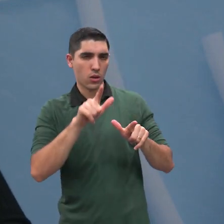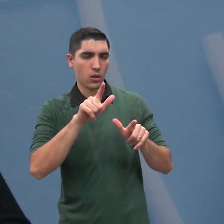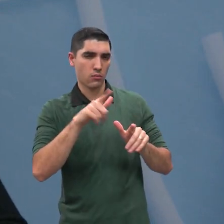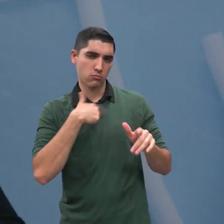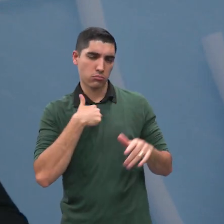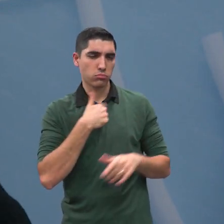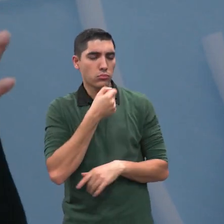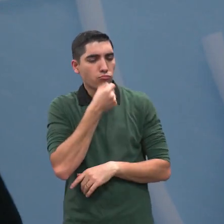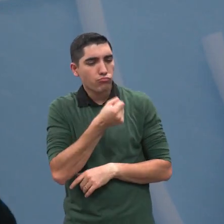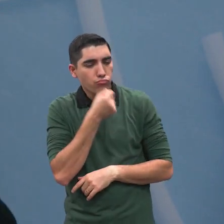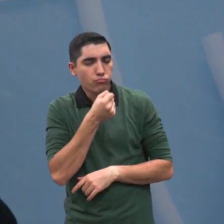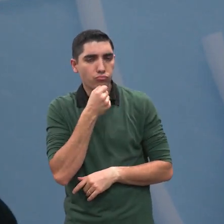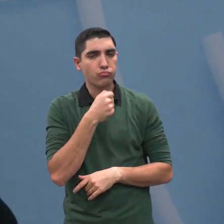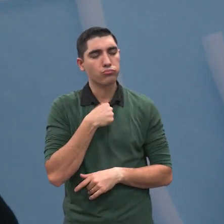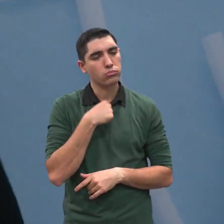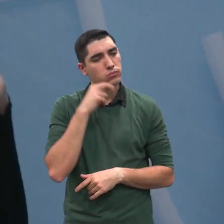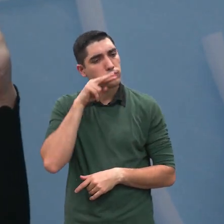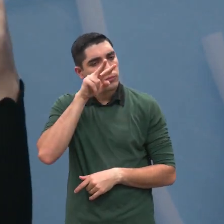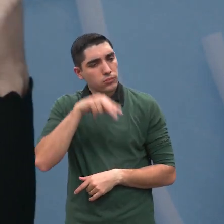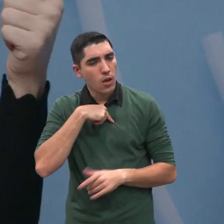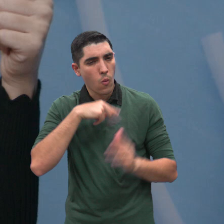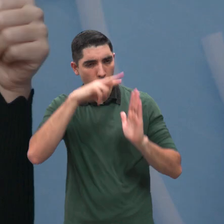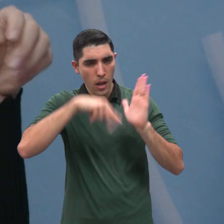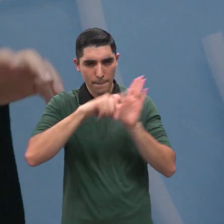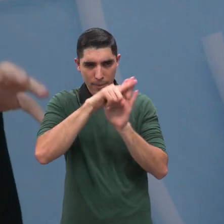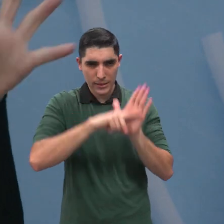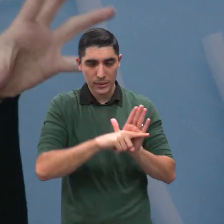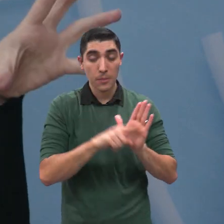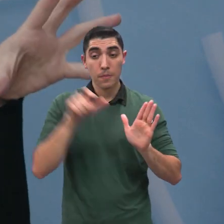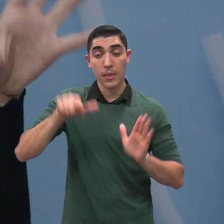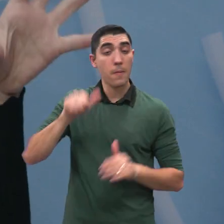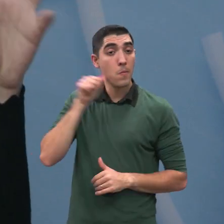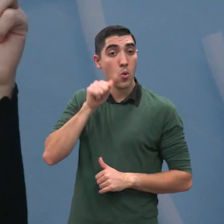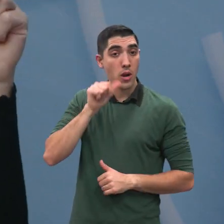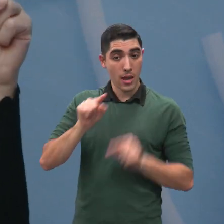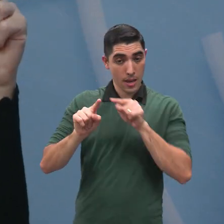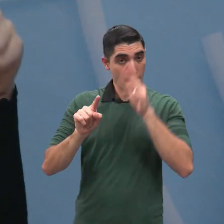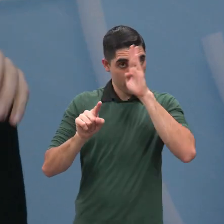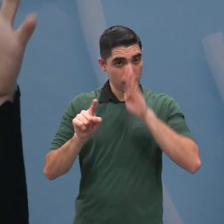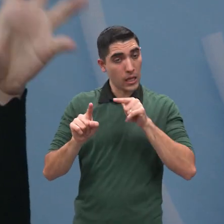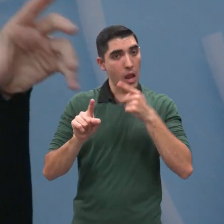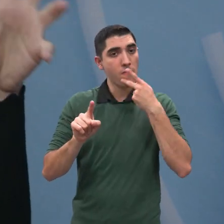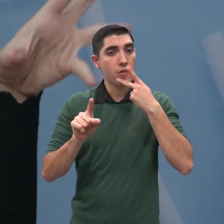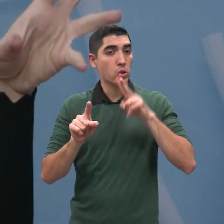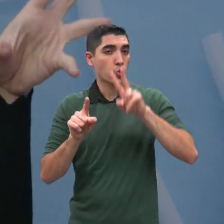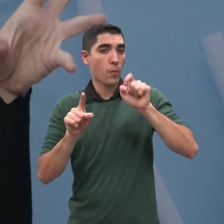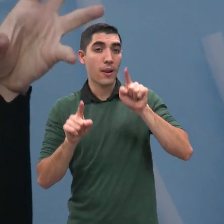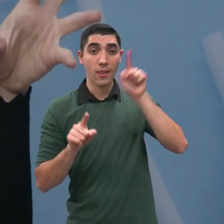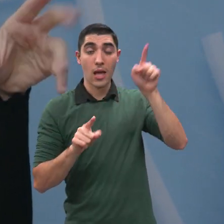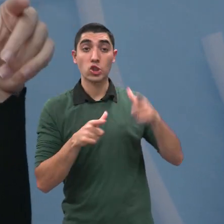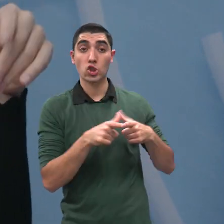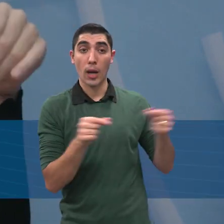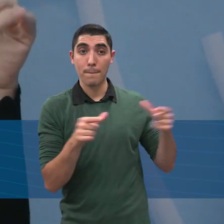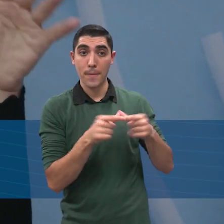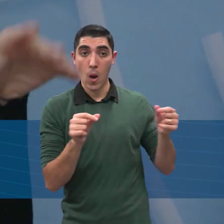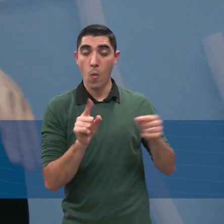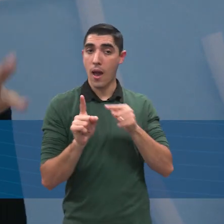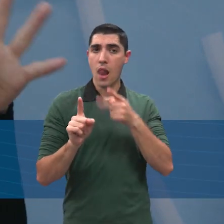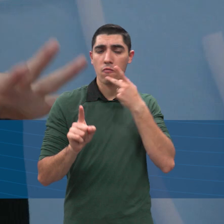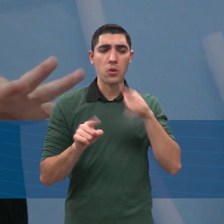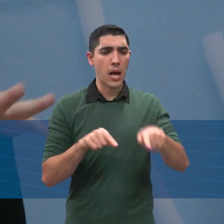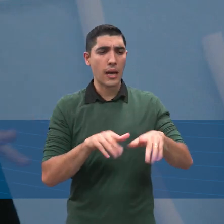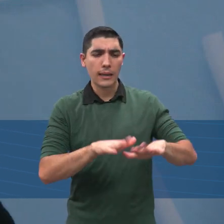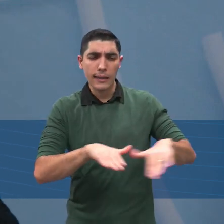matéria, até estudando aqui para o programa, de uma brasileira que citou um pouco do exemplo do Japão, de algumas cidades onde as